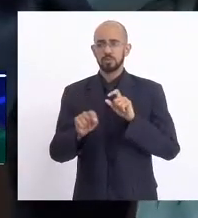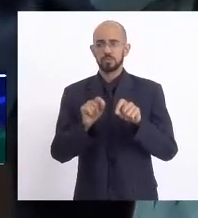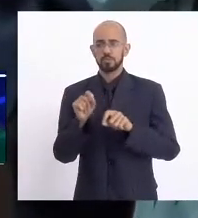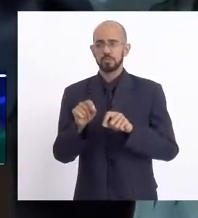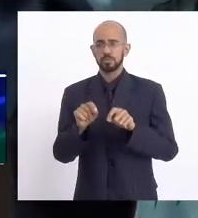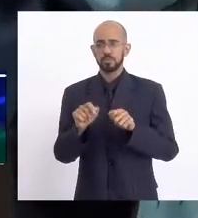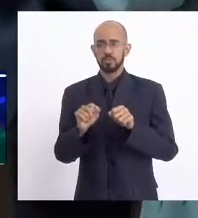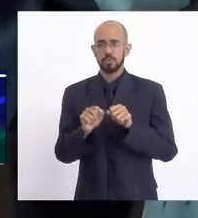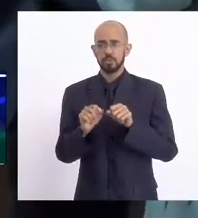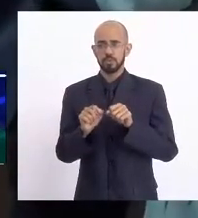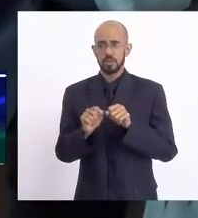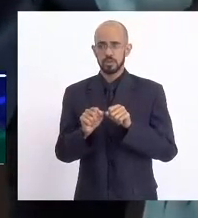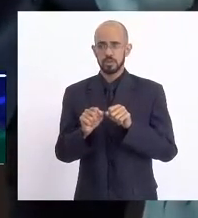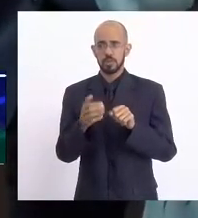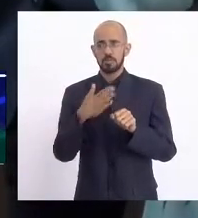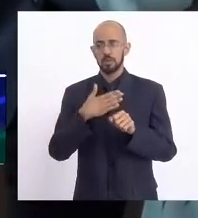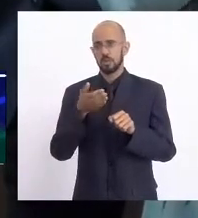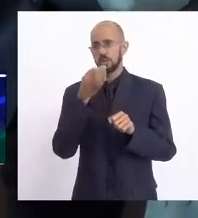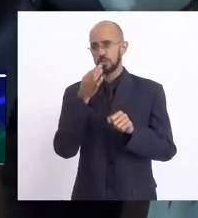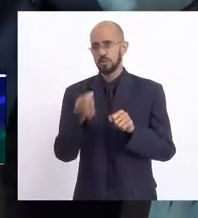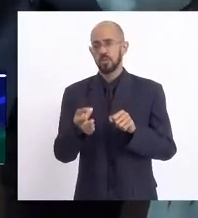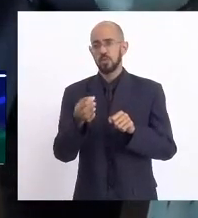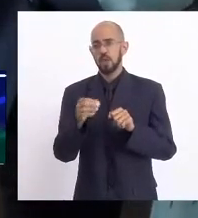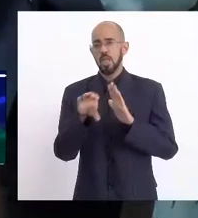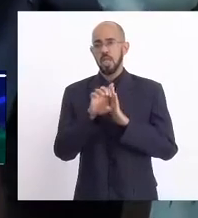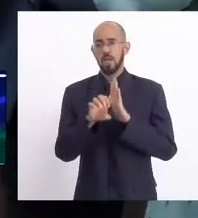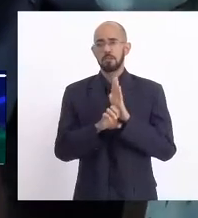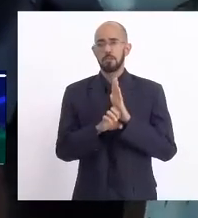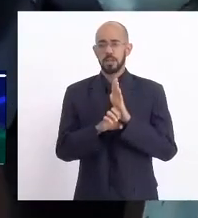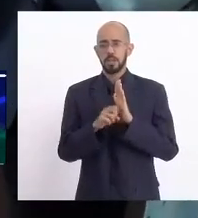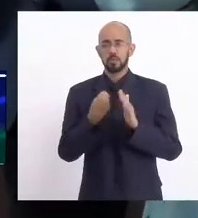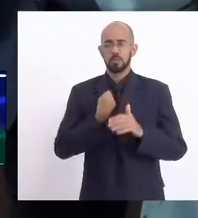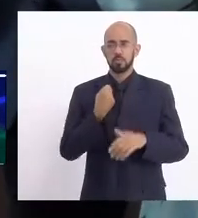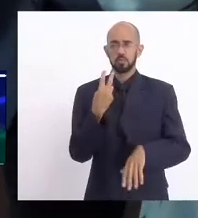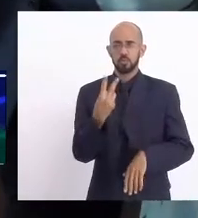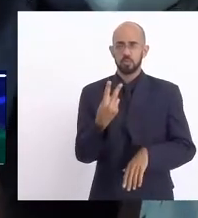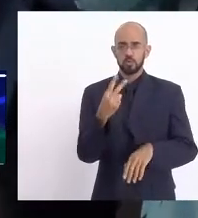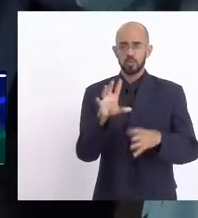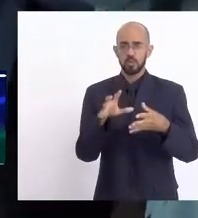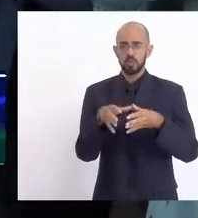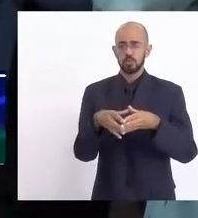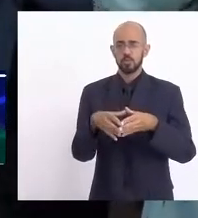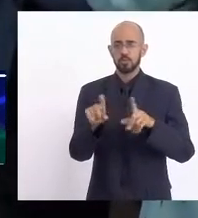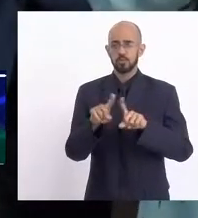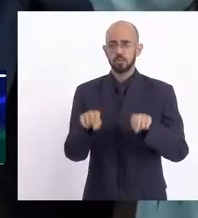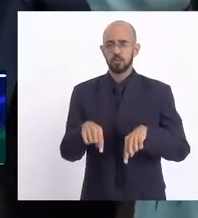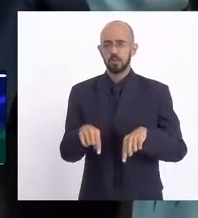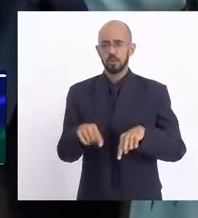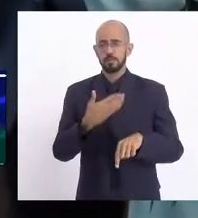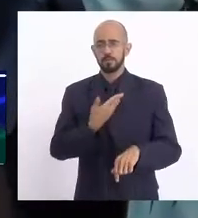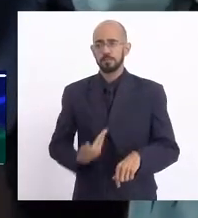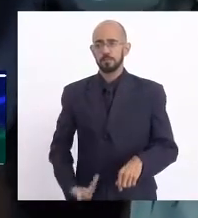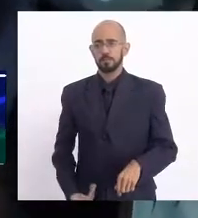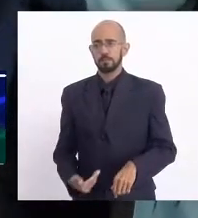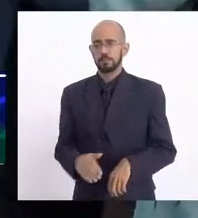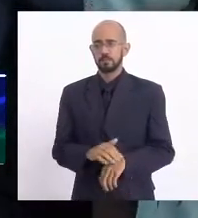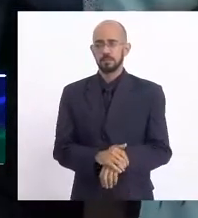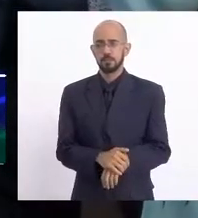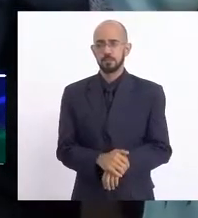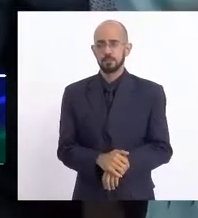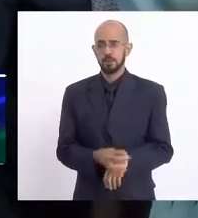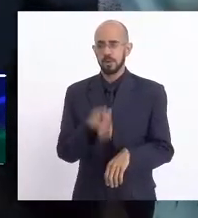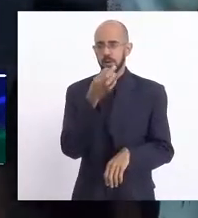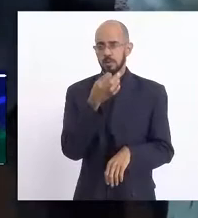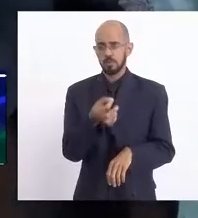foi feito. No meu entendimento, a emenda 2 da comissão de servidores, o parecer